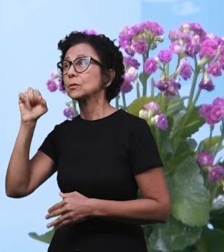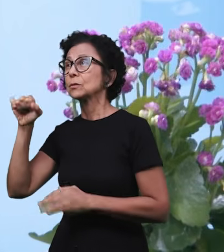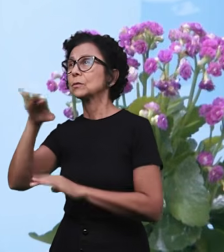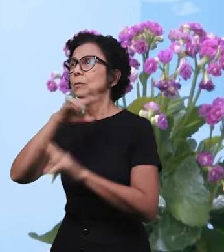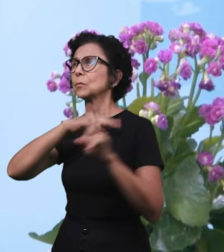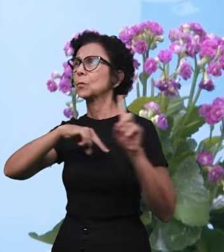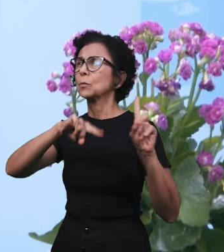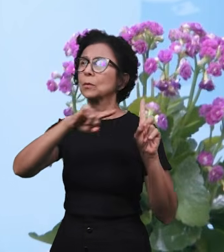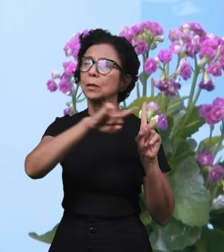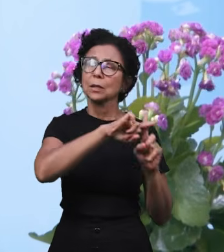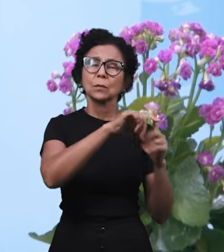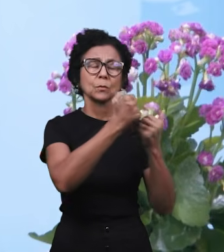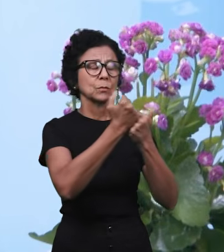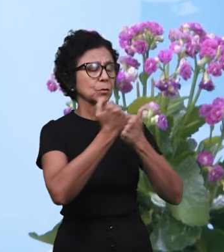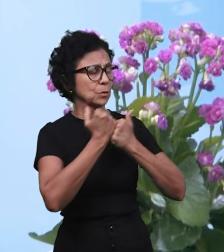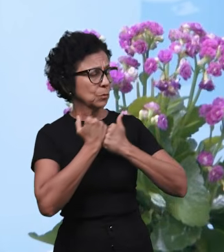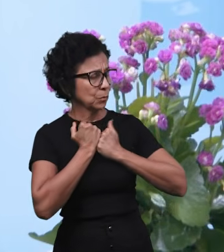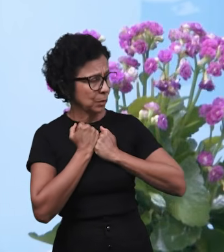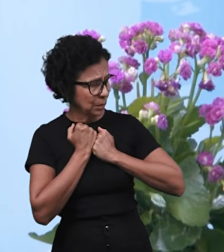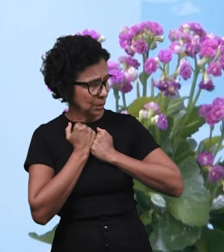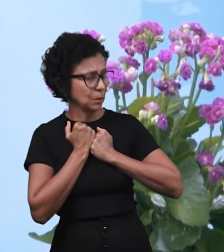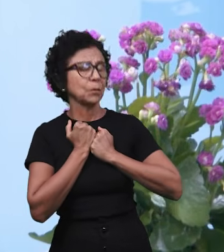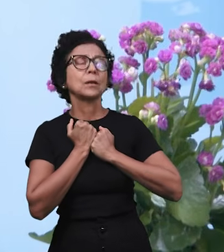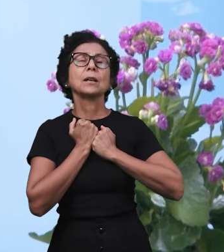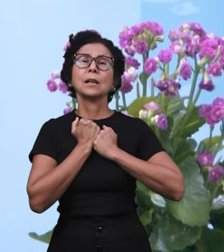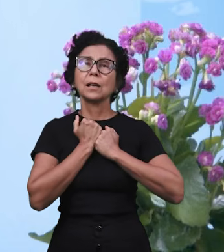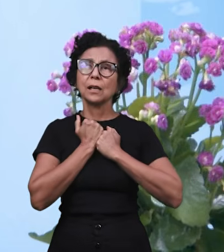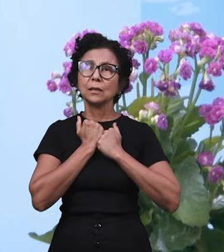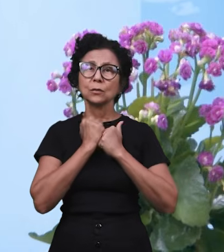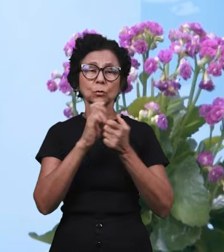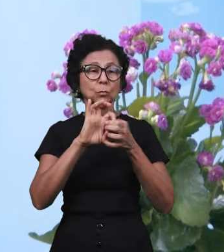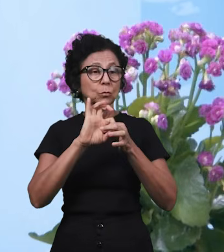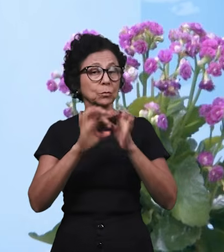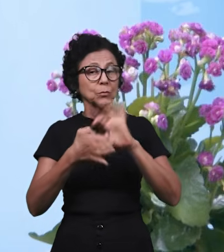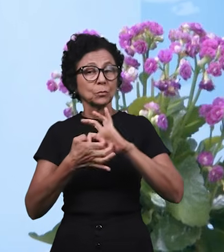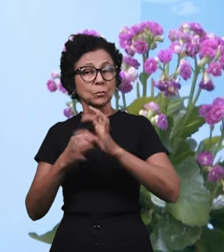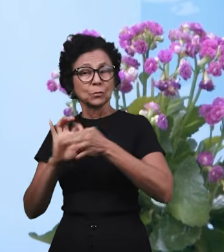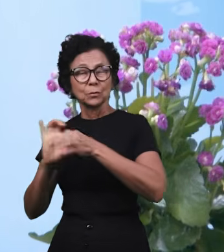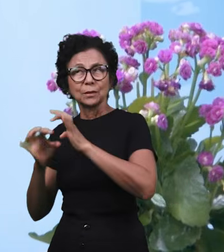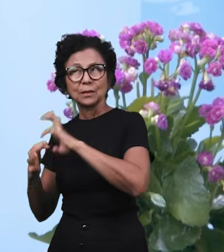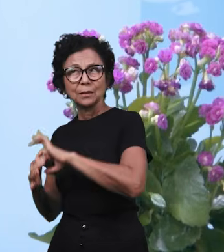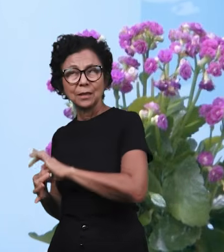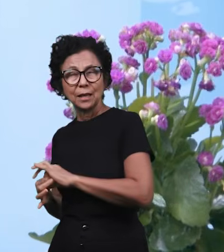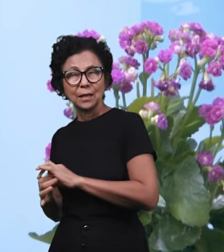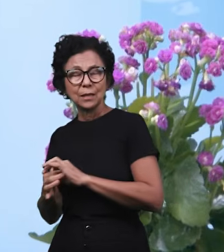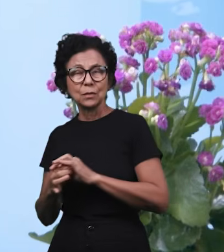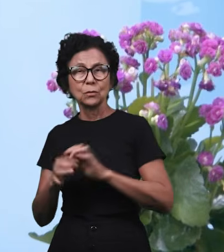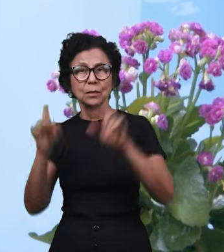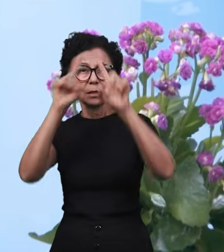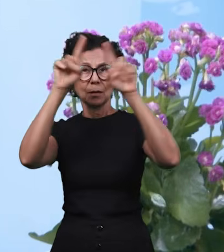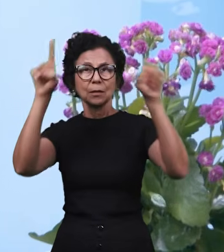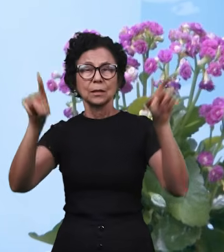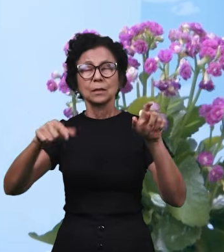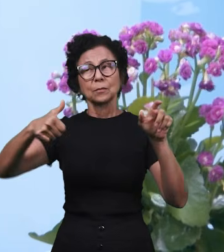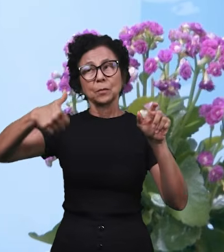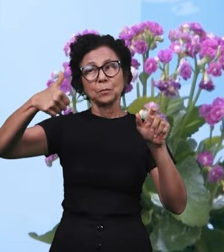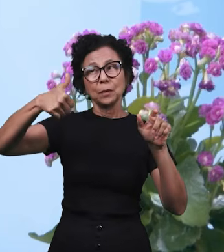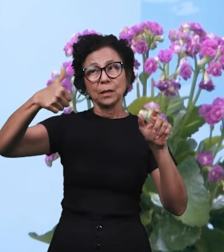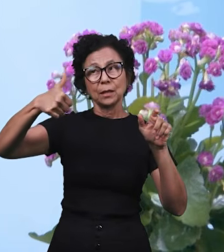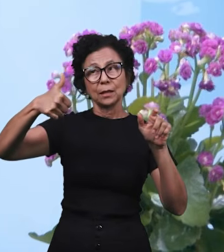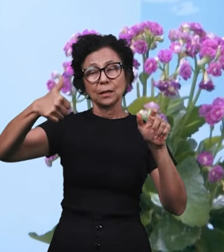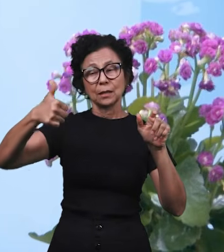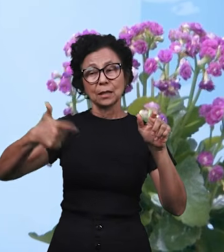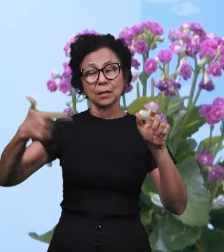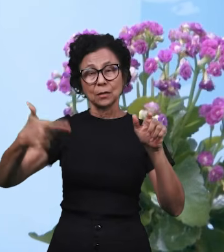me substituiu. Já todo um contexto da primeira estrofe que você já fez. Então, esse aqui é mais um resumo, é mais